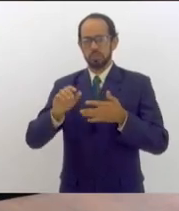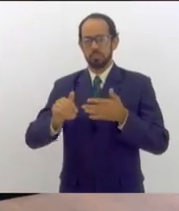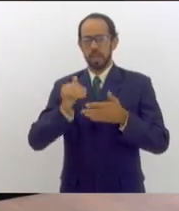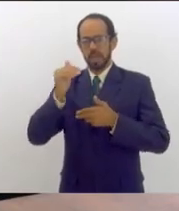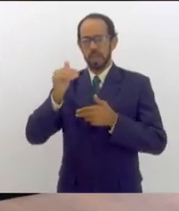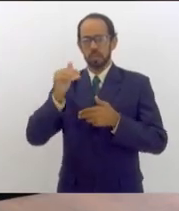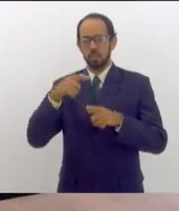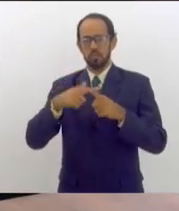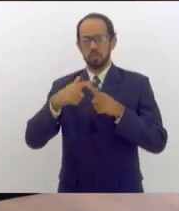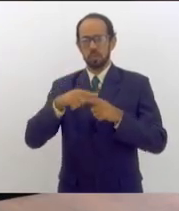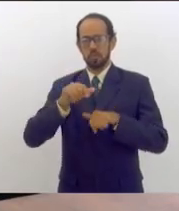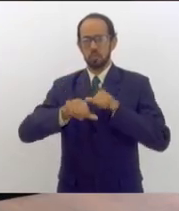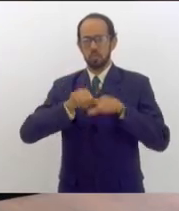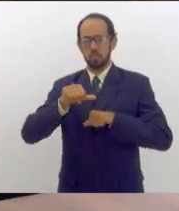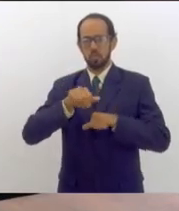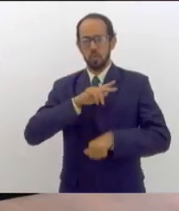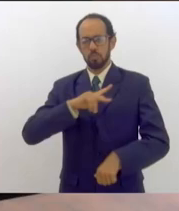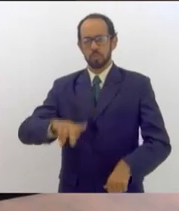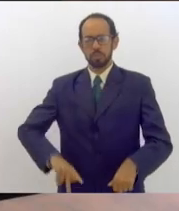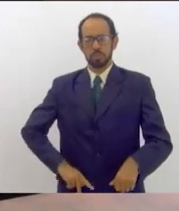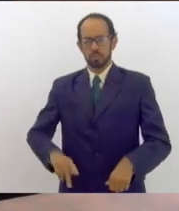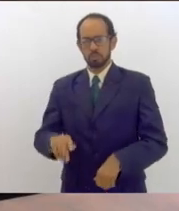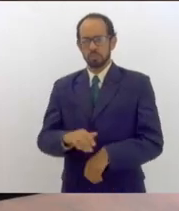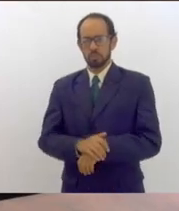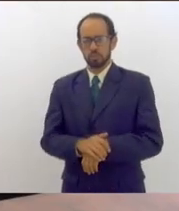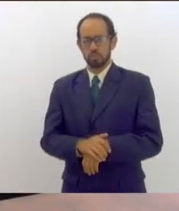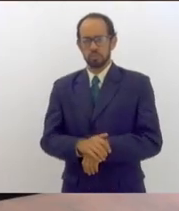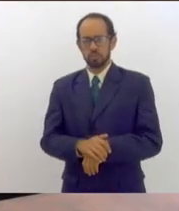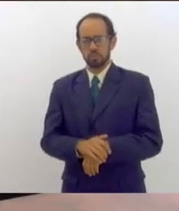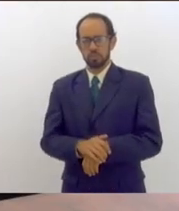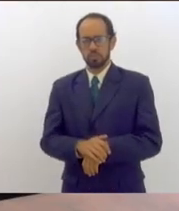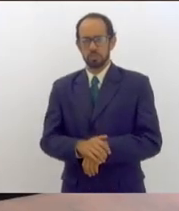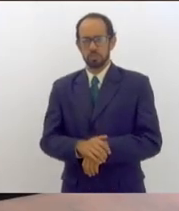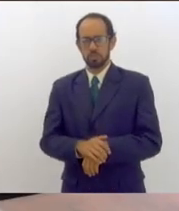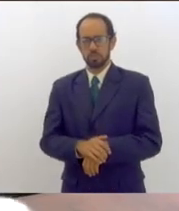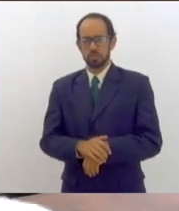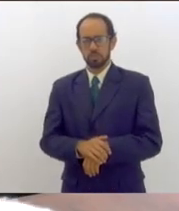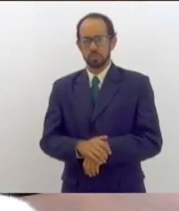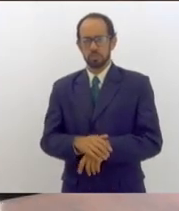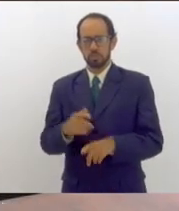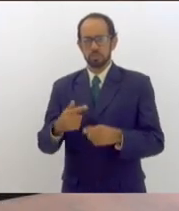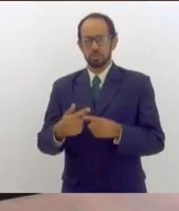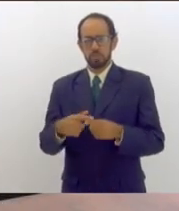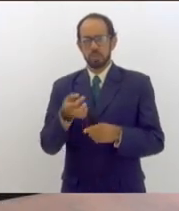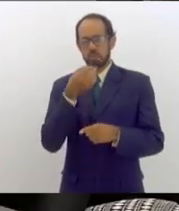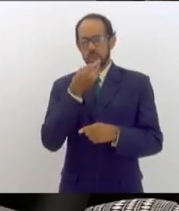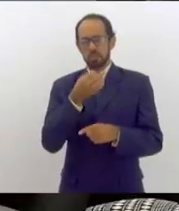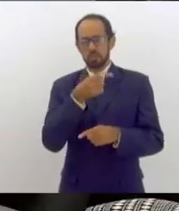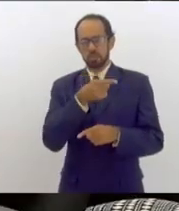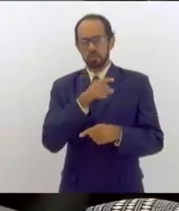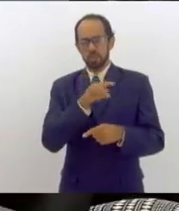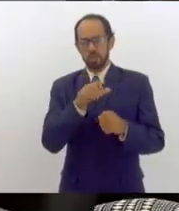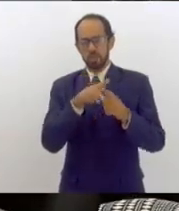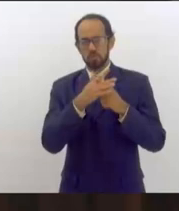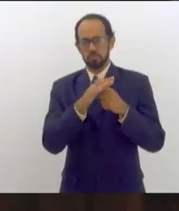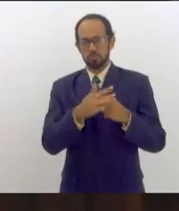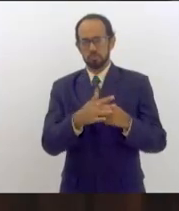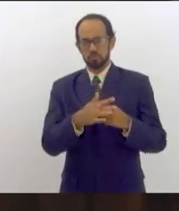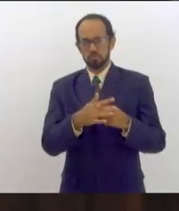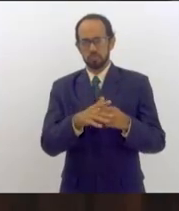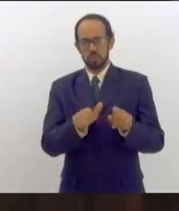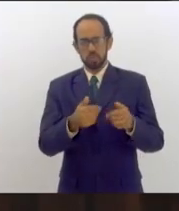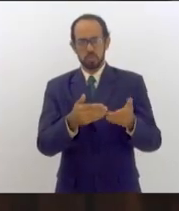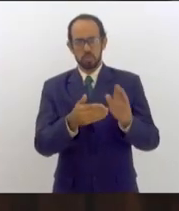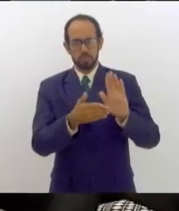mudou o presidente né porque a entrada é só essa questão quando foi enviada